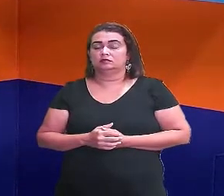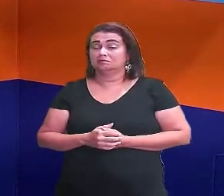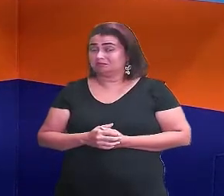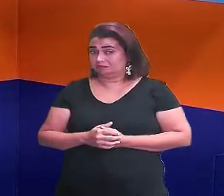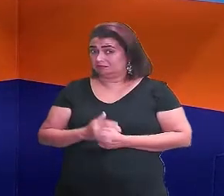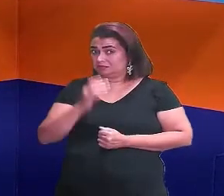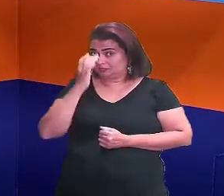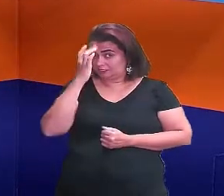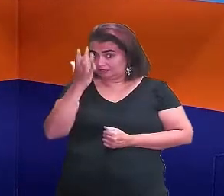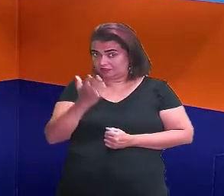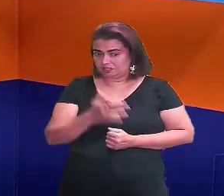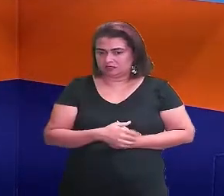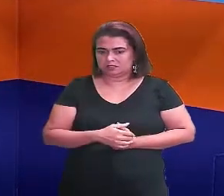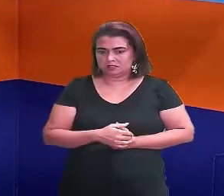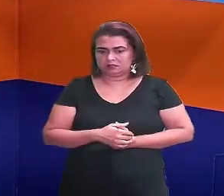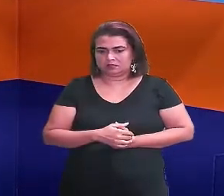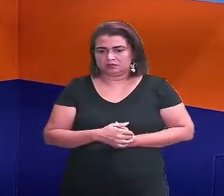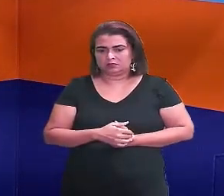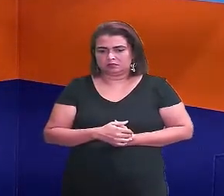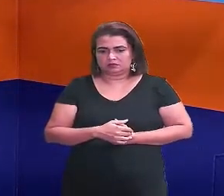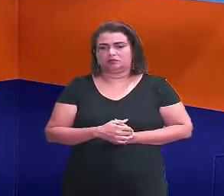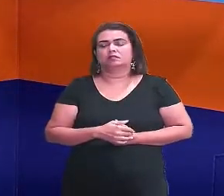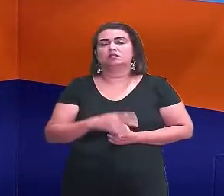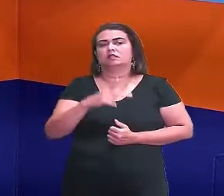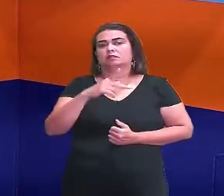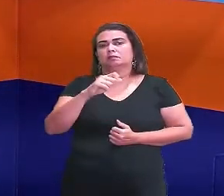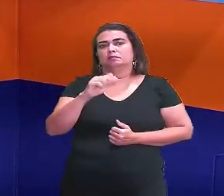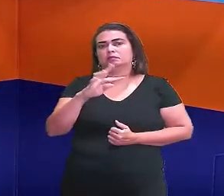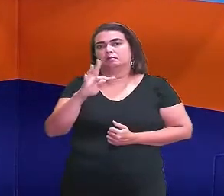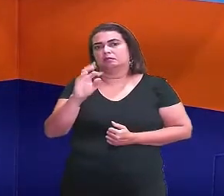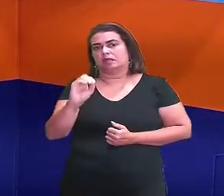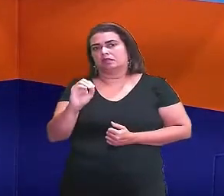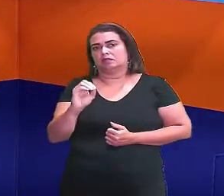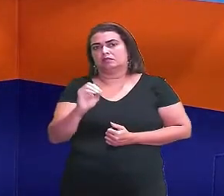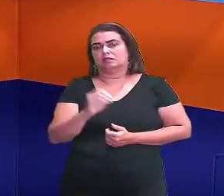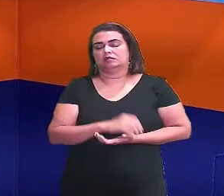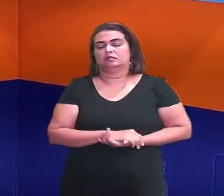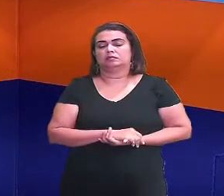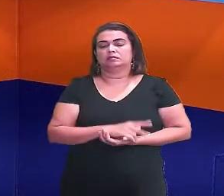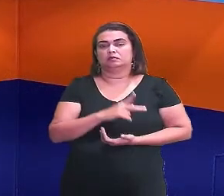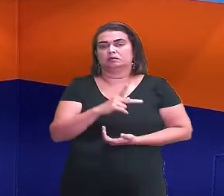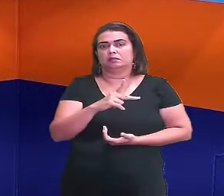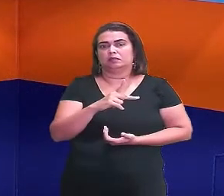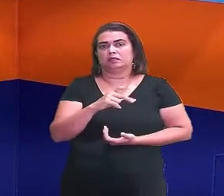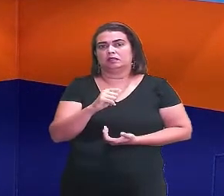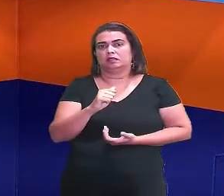simples? Vamos continuar aqui. Temos pato.